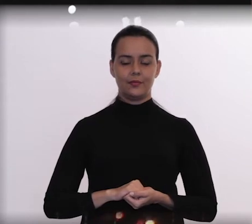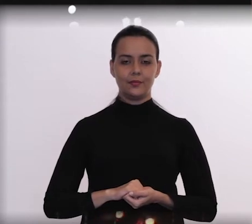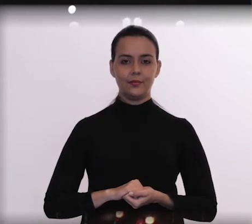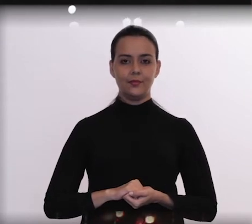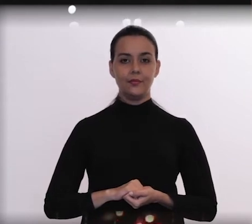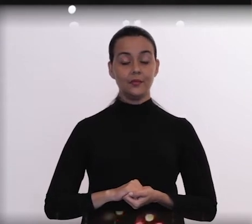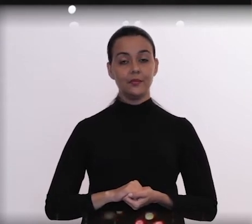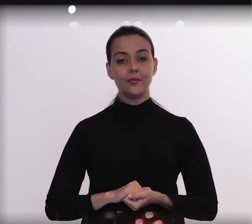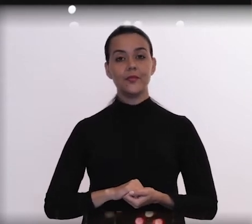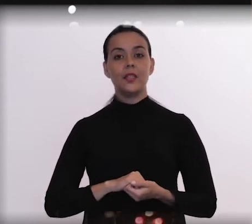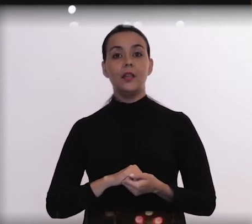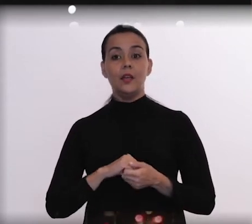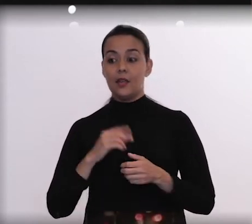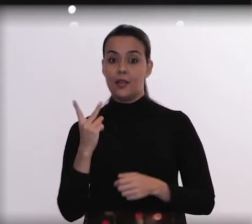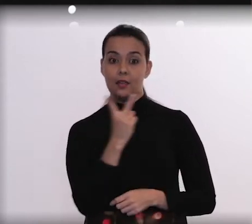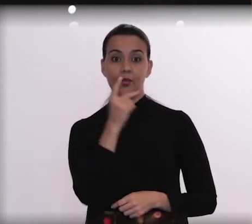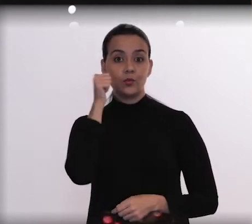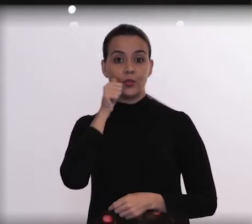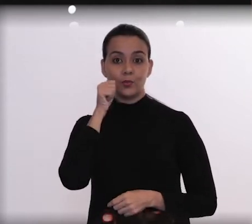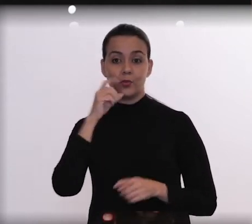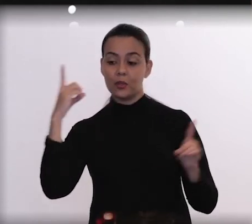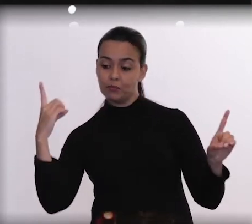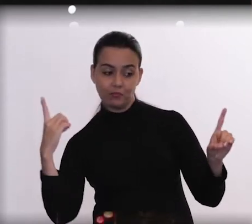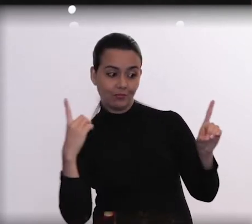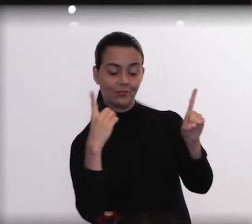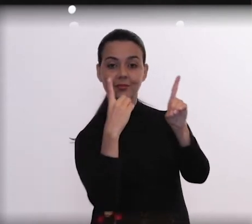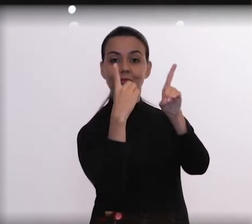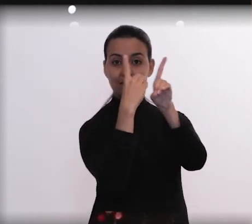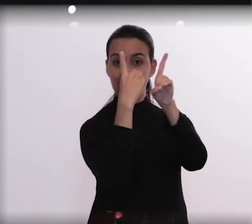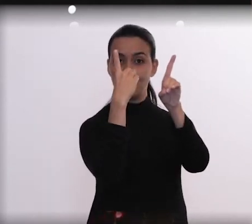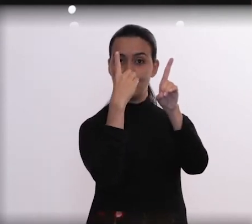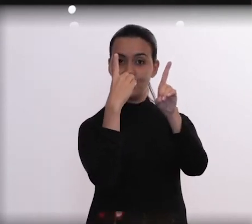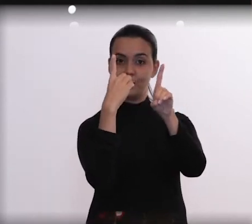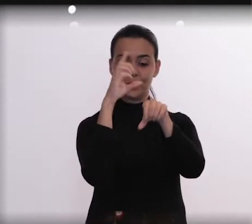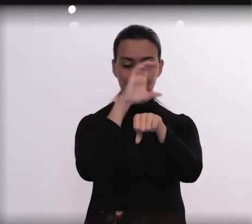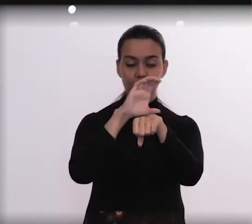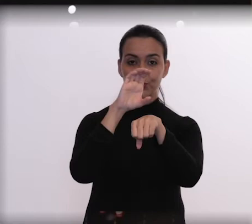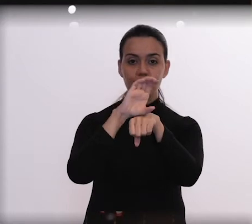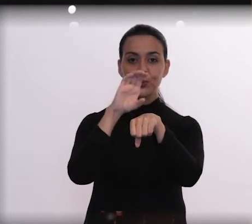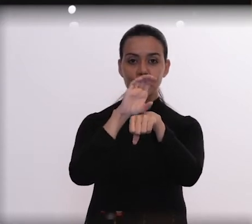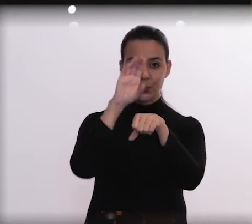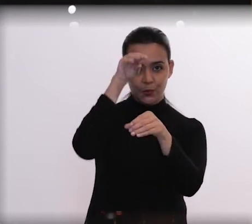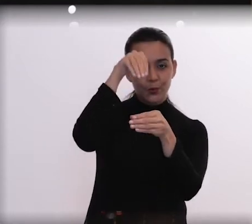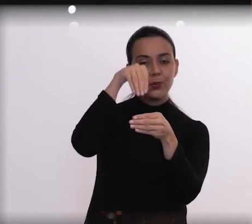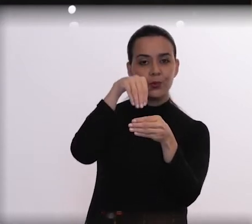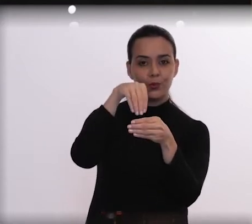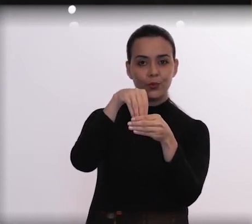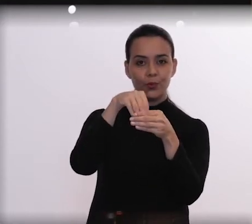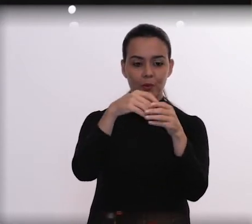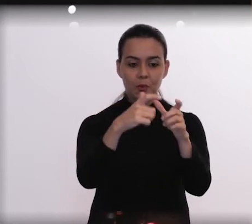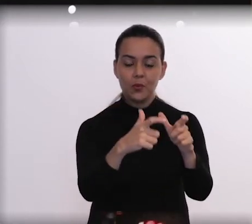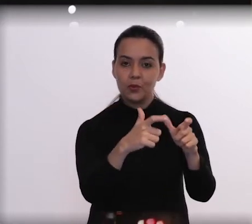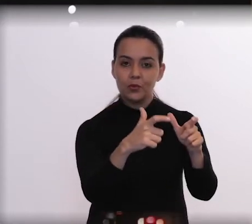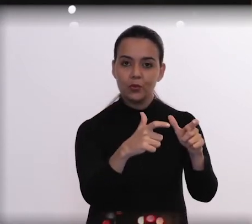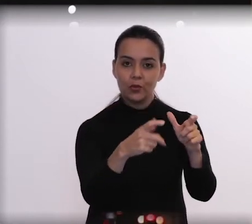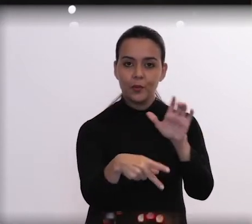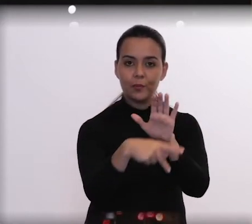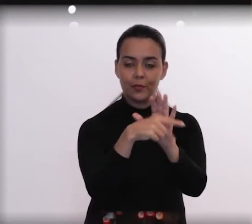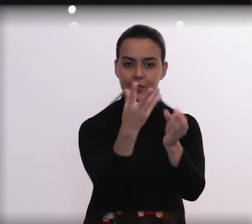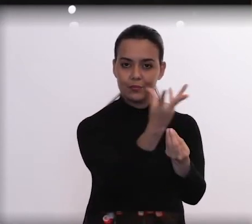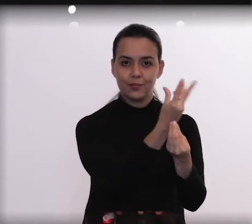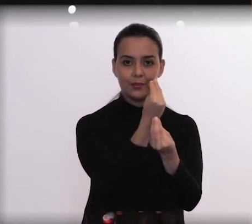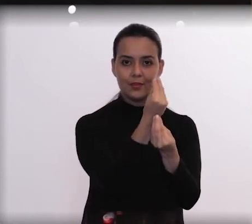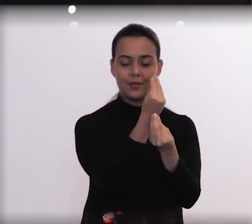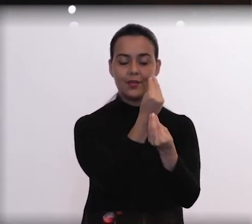Ela conhece a Anita dentro de um curso que elas faziam no ateliê do Elkins. É nesse momento, na verdade,